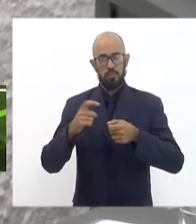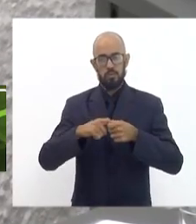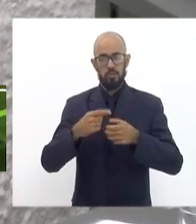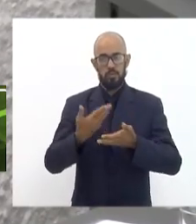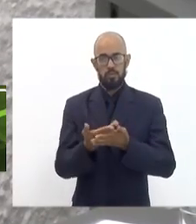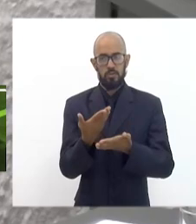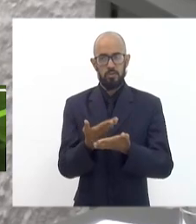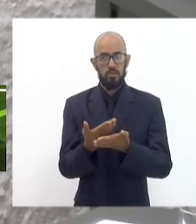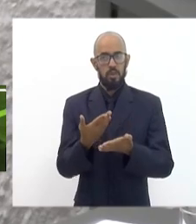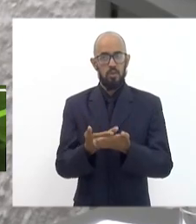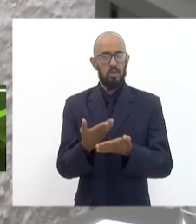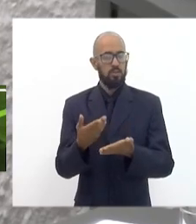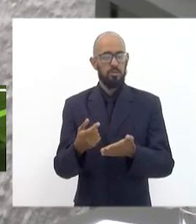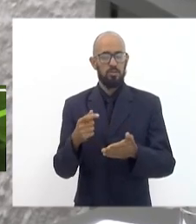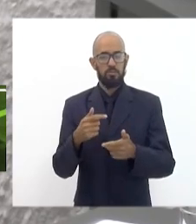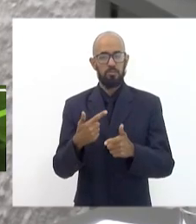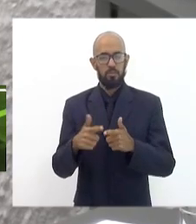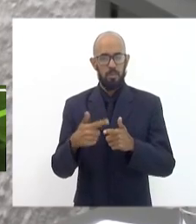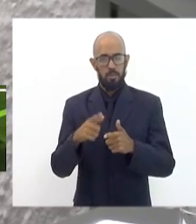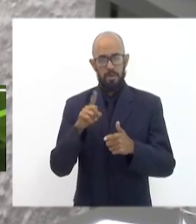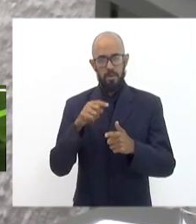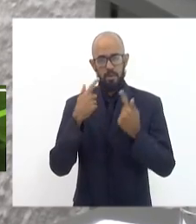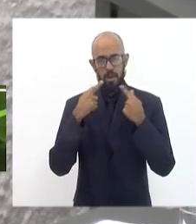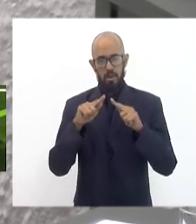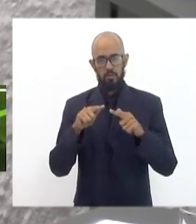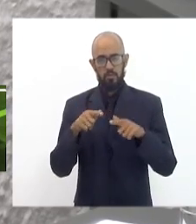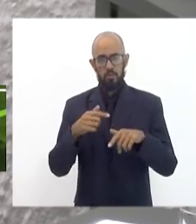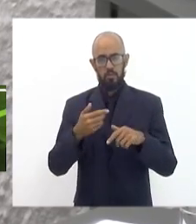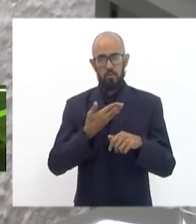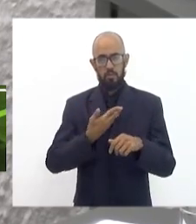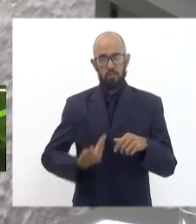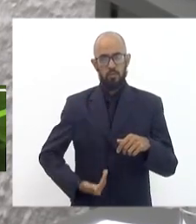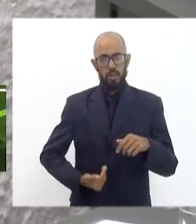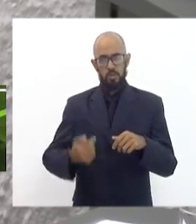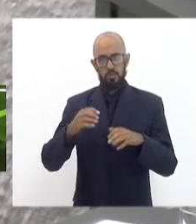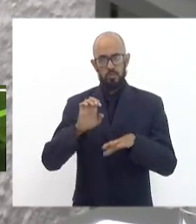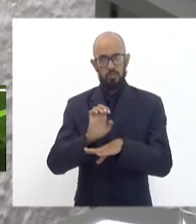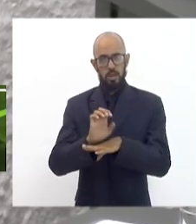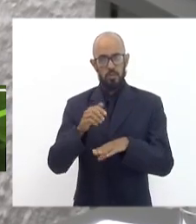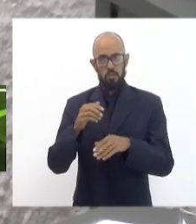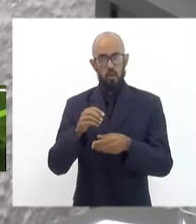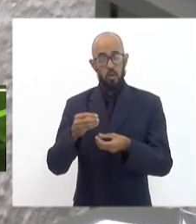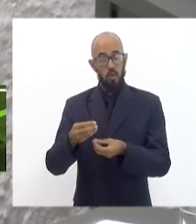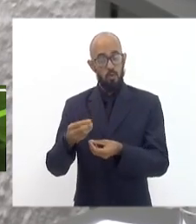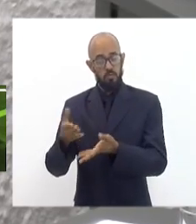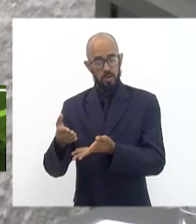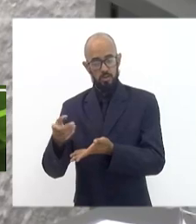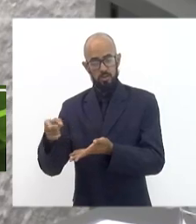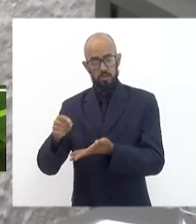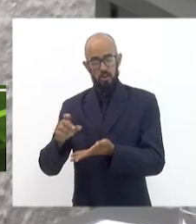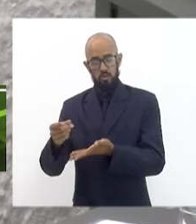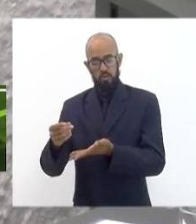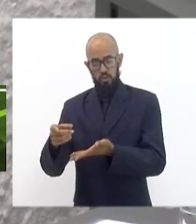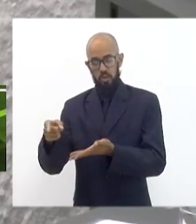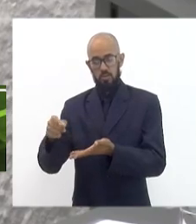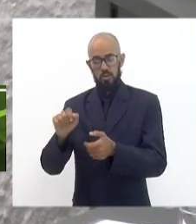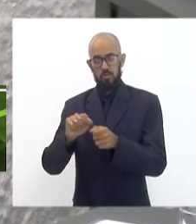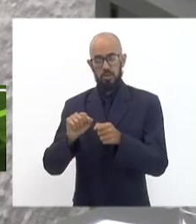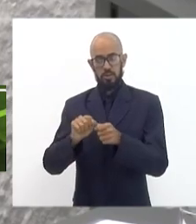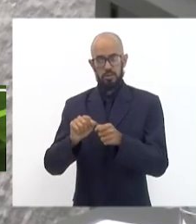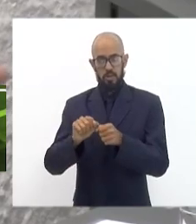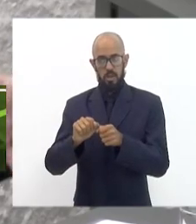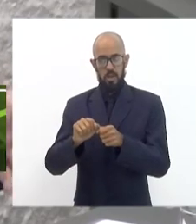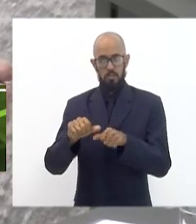enfim a situação é grave o resultado se ofereceu para pagar a despesa para fazer a redenção